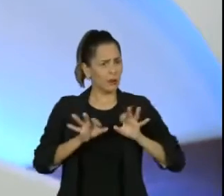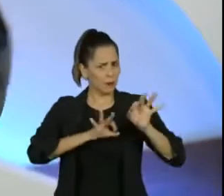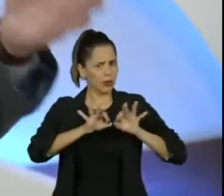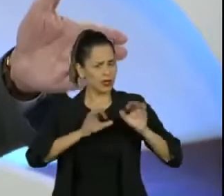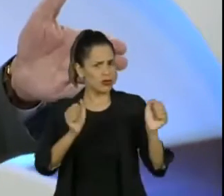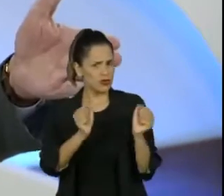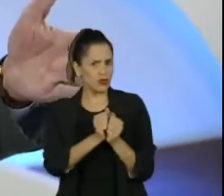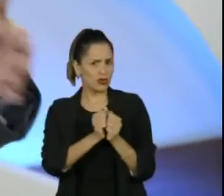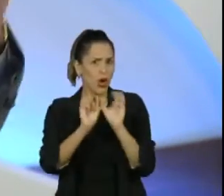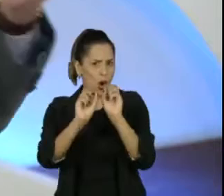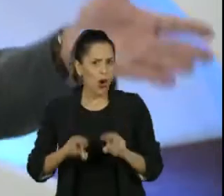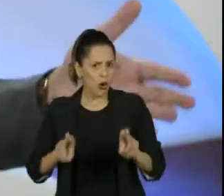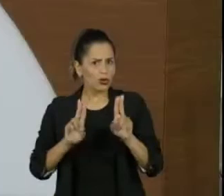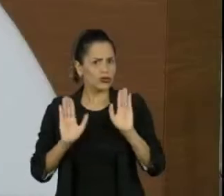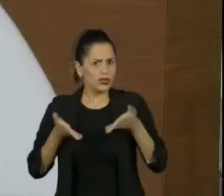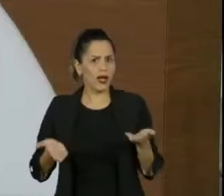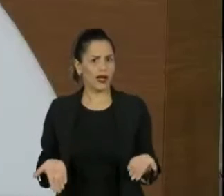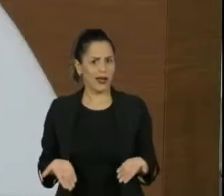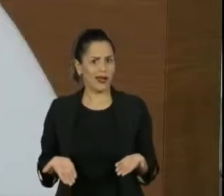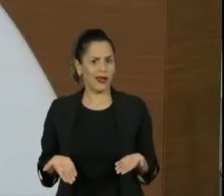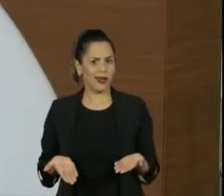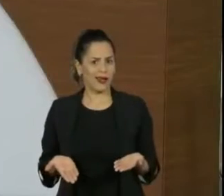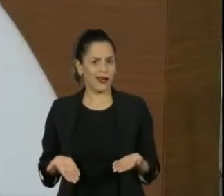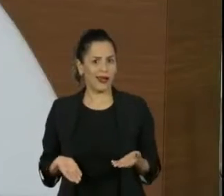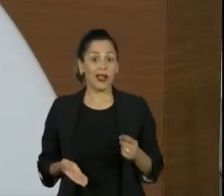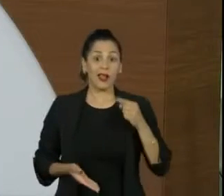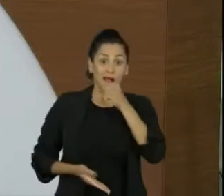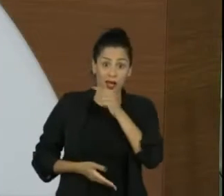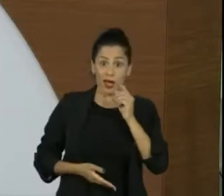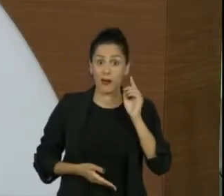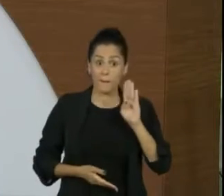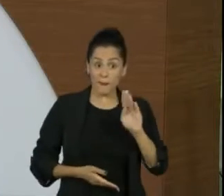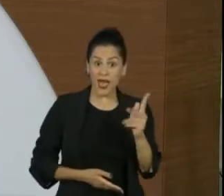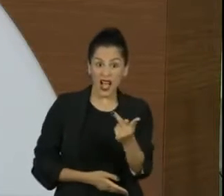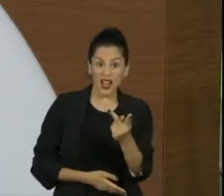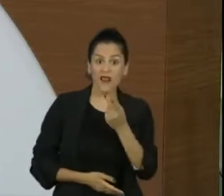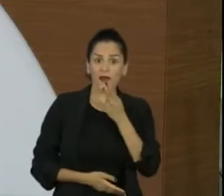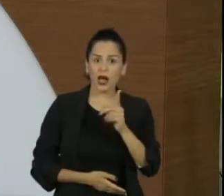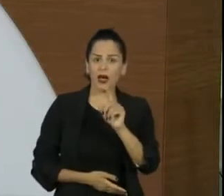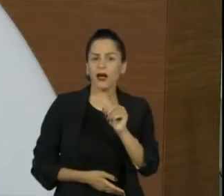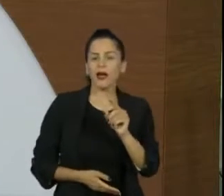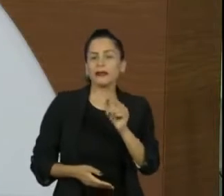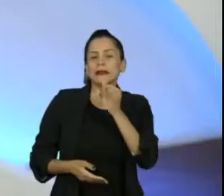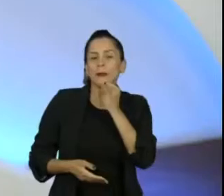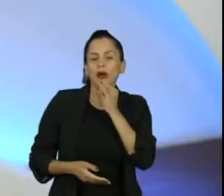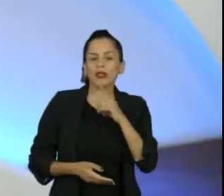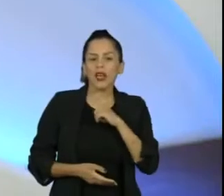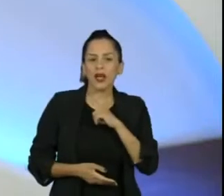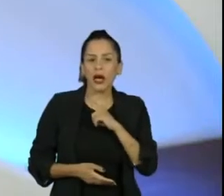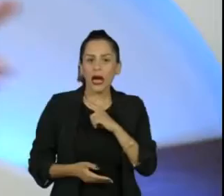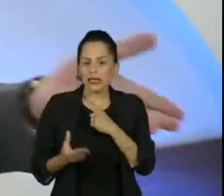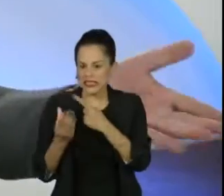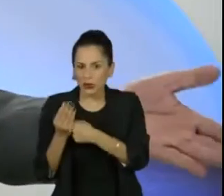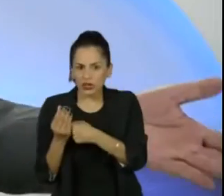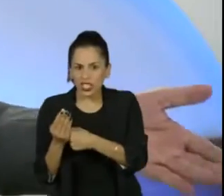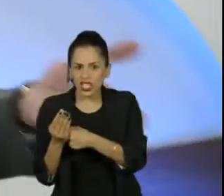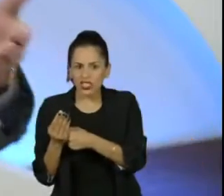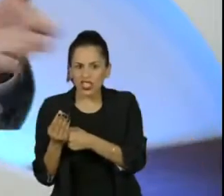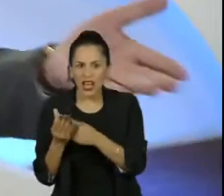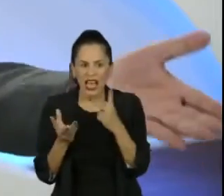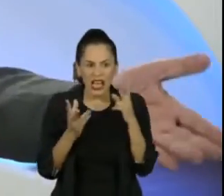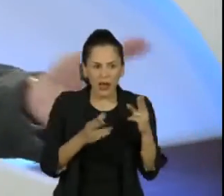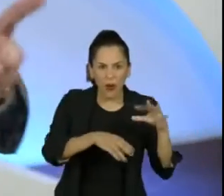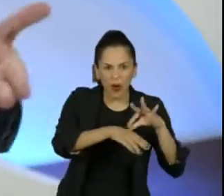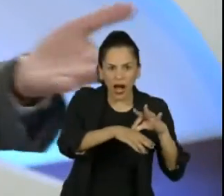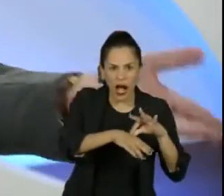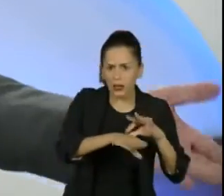nós avisamos a Belo Horizonte que salsicha não é carne. Carne é carne, peixe ou frango. Isso tem 4 anos que Belo